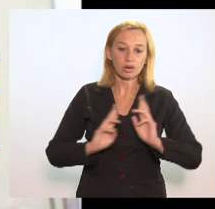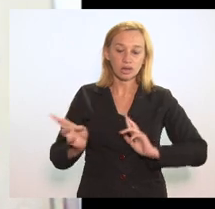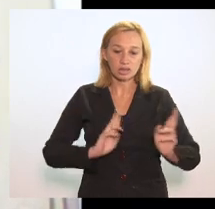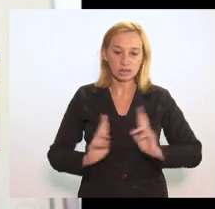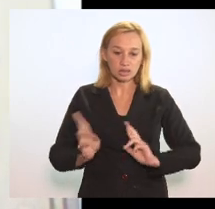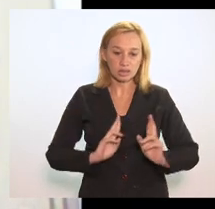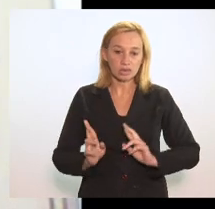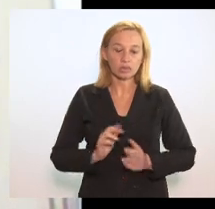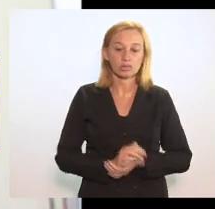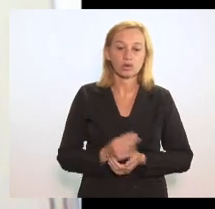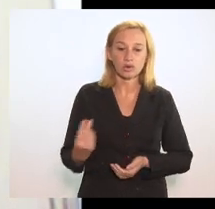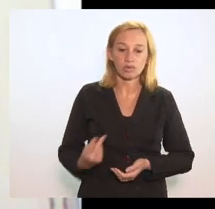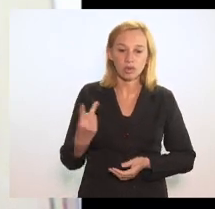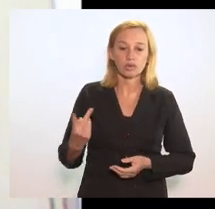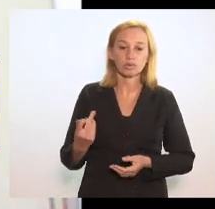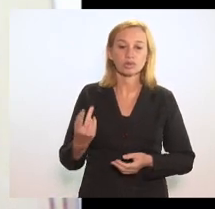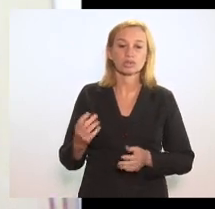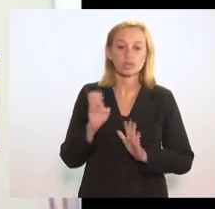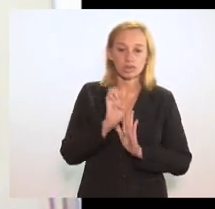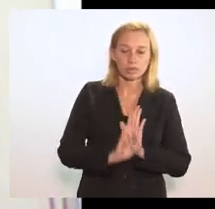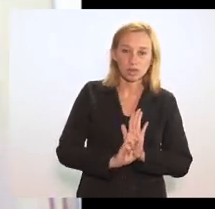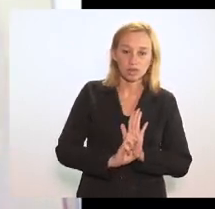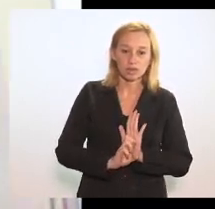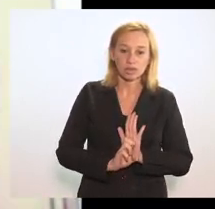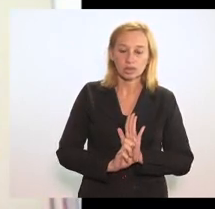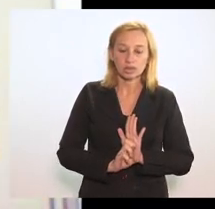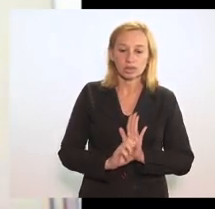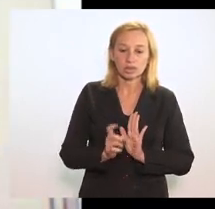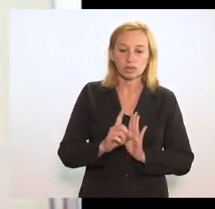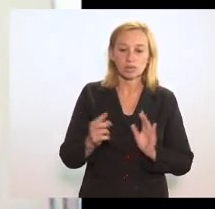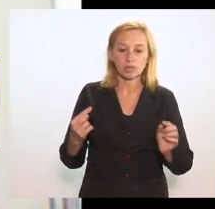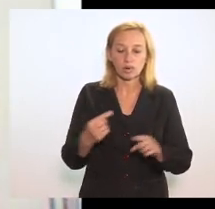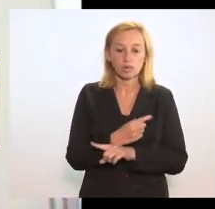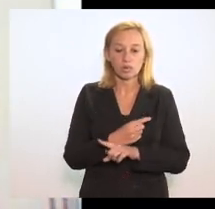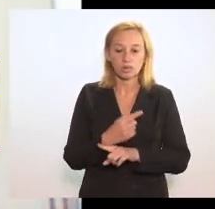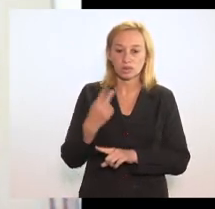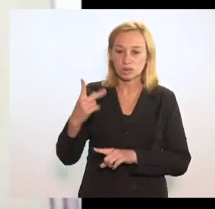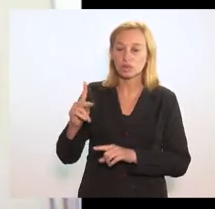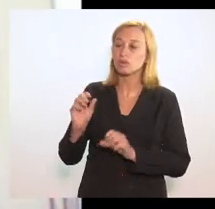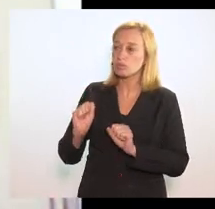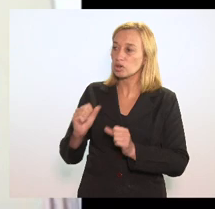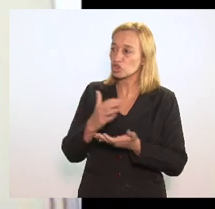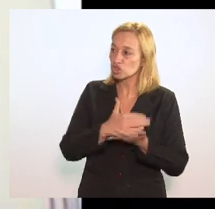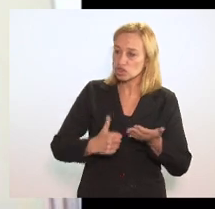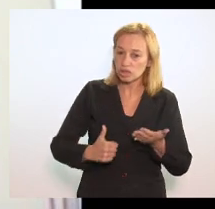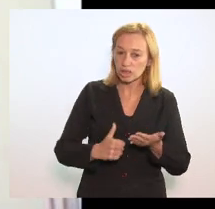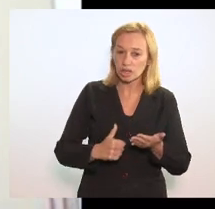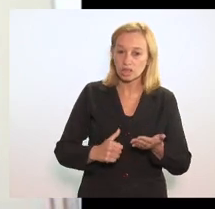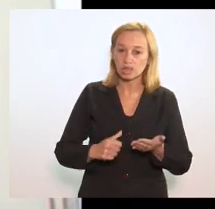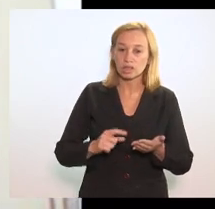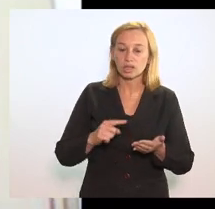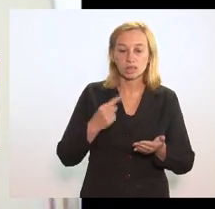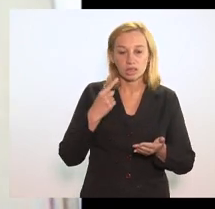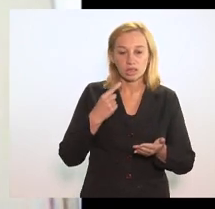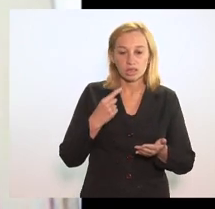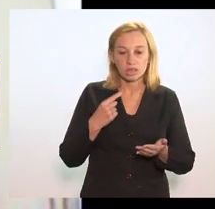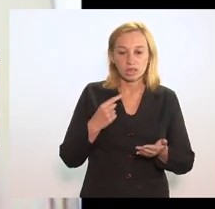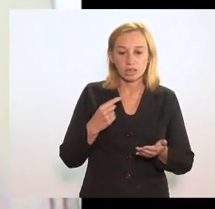mérito da emenda, se tiver acordo com Vossa Excelência, a gente pode retirar essa emenda e tão logo o projeto